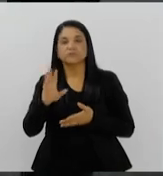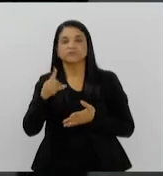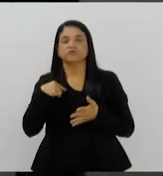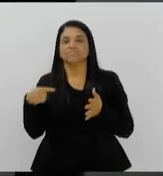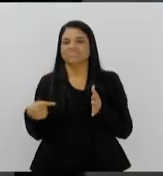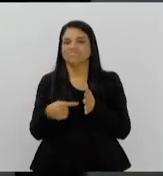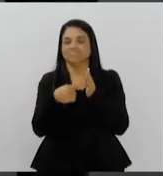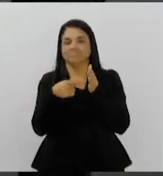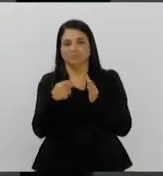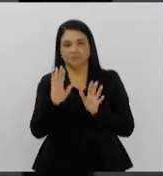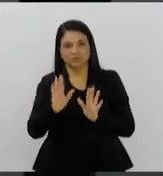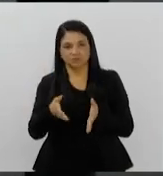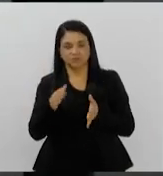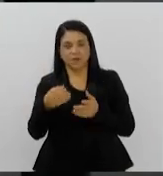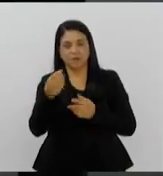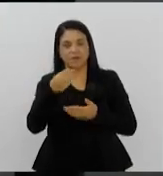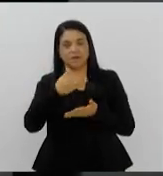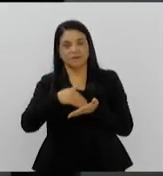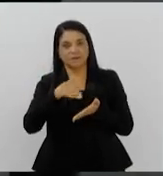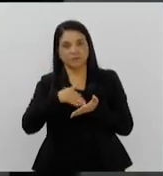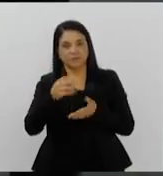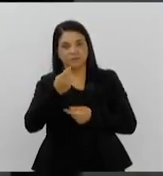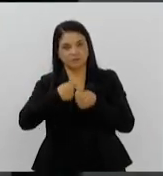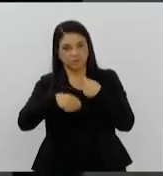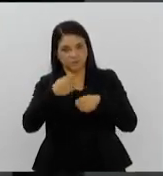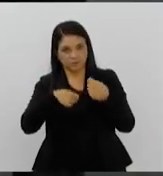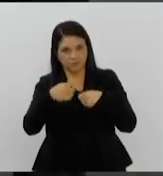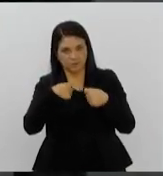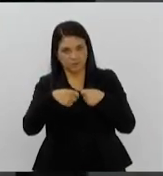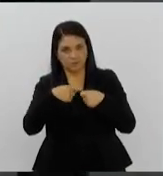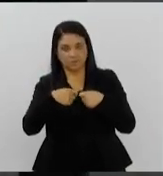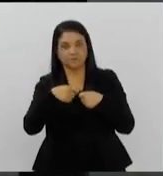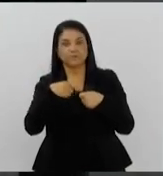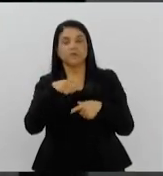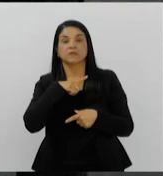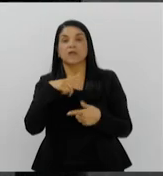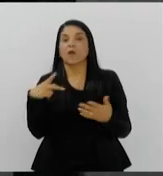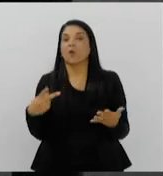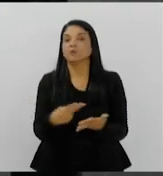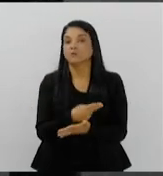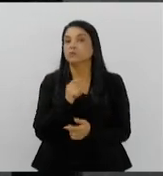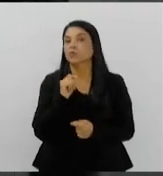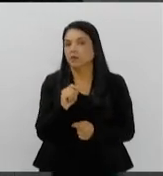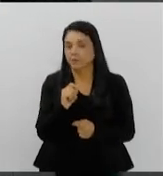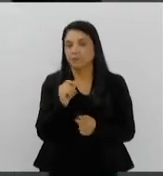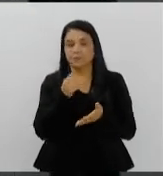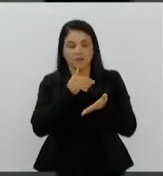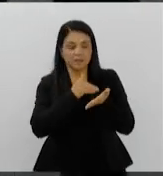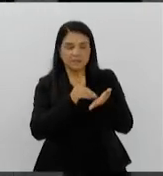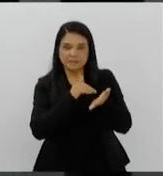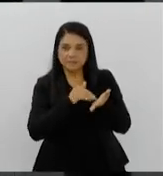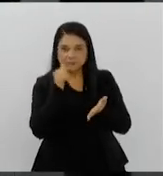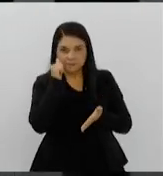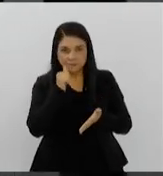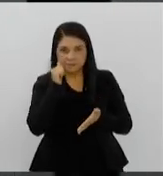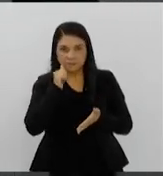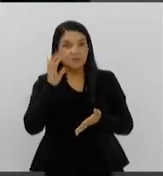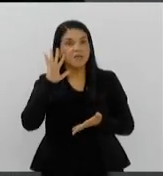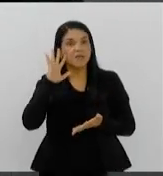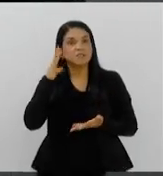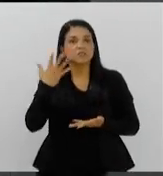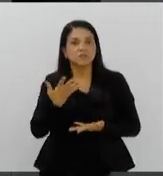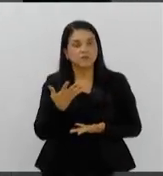aqui do sistema de administração penitenciária. Ocorre, presidente, que a secretária resolveu